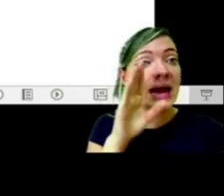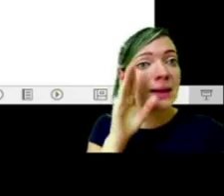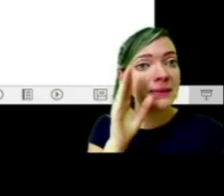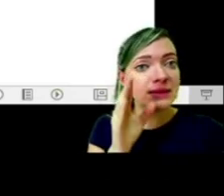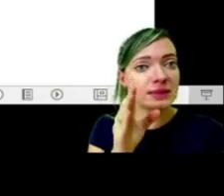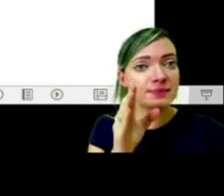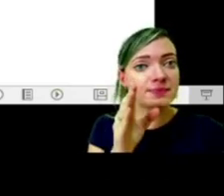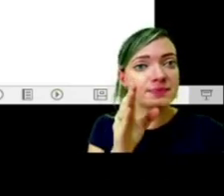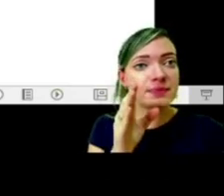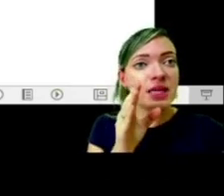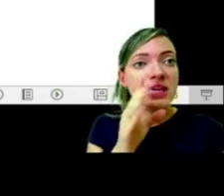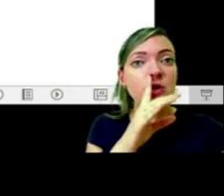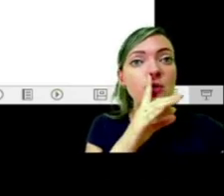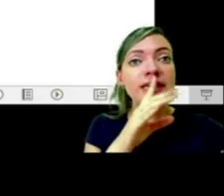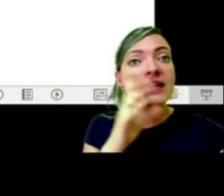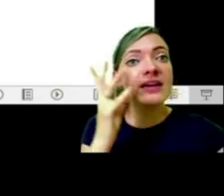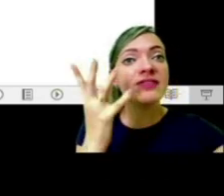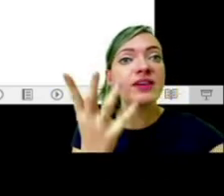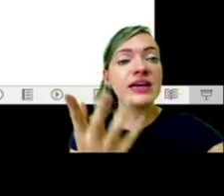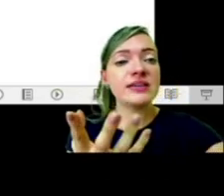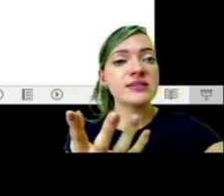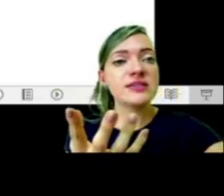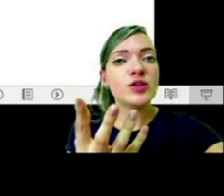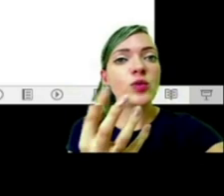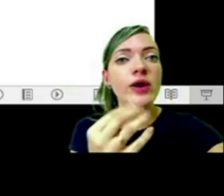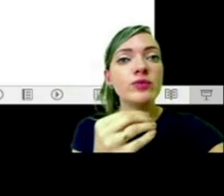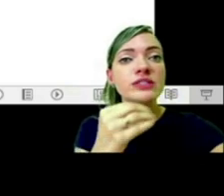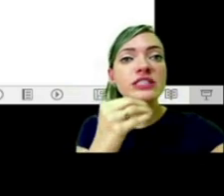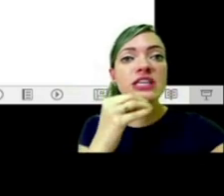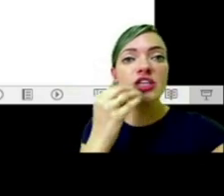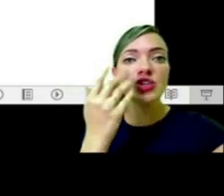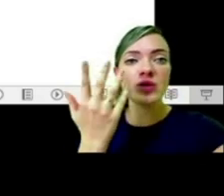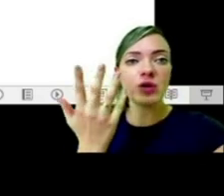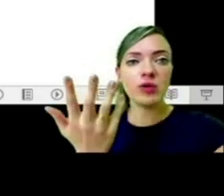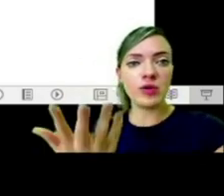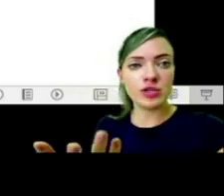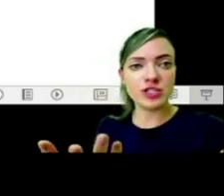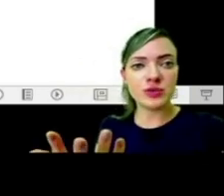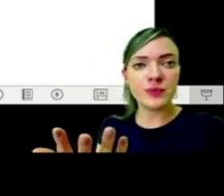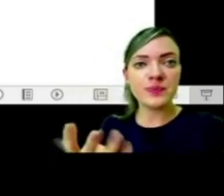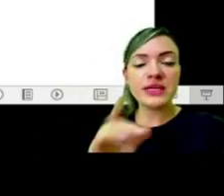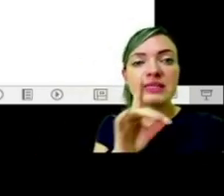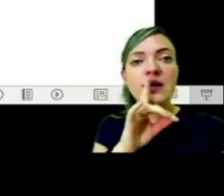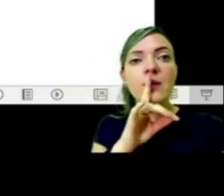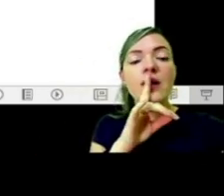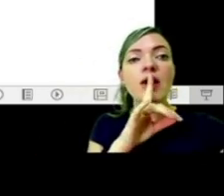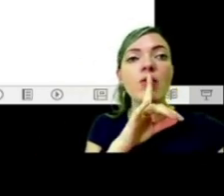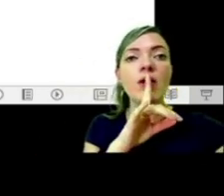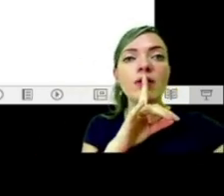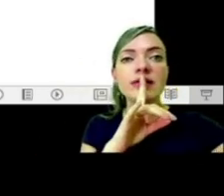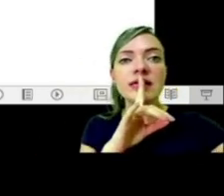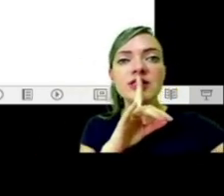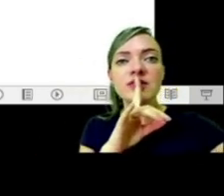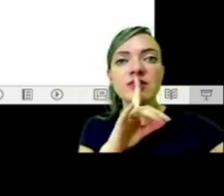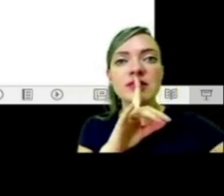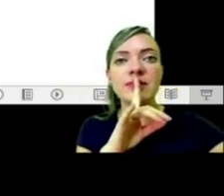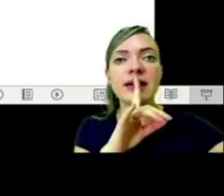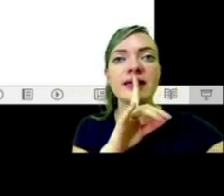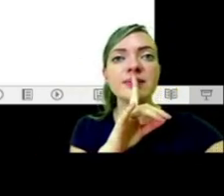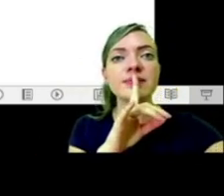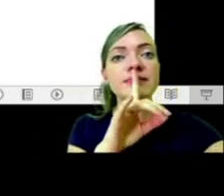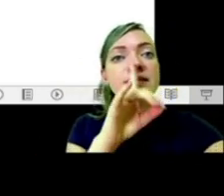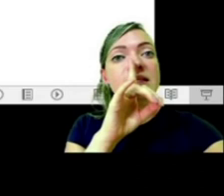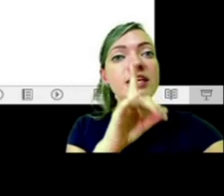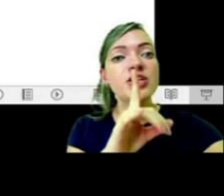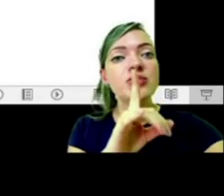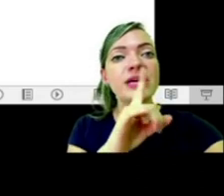Não é hábita. E o que ela faz? Não é o nicho ecológico? Então, qual alternativa você